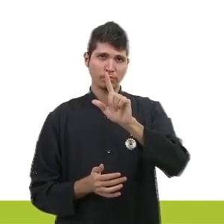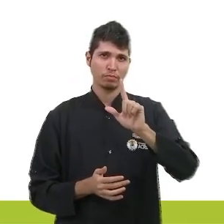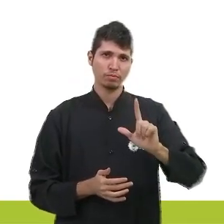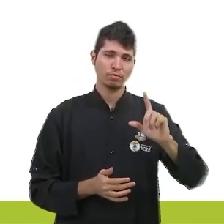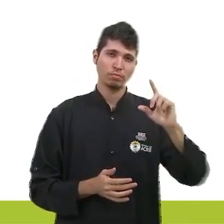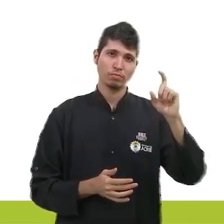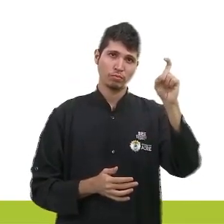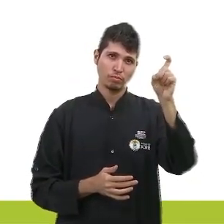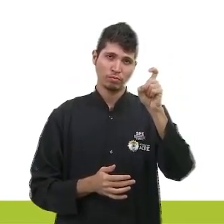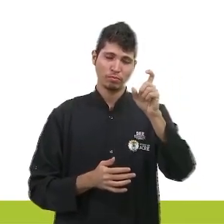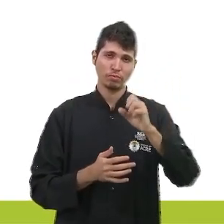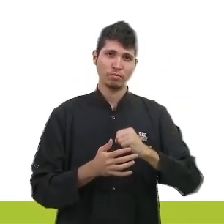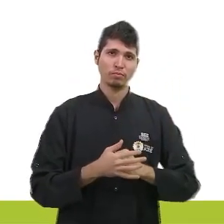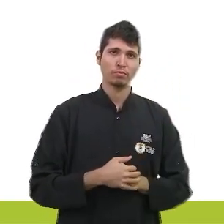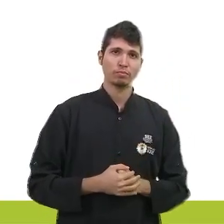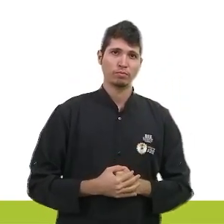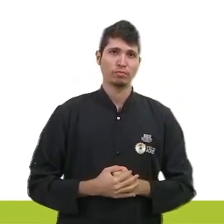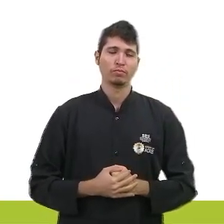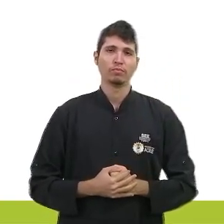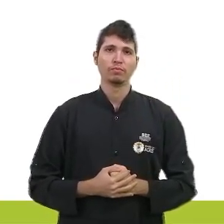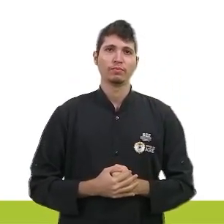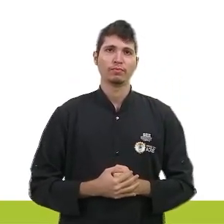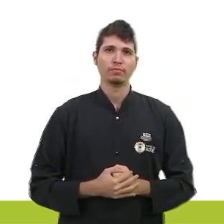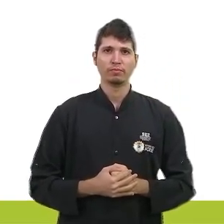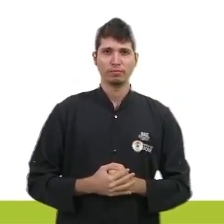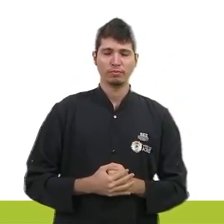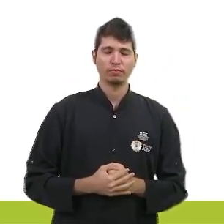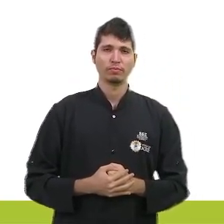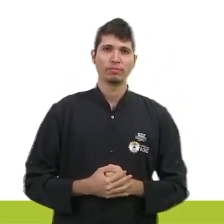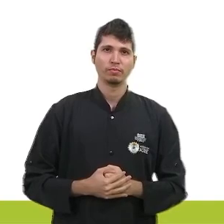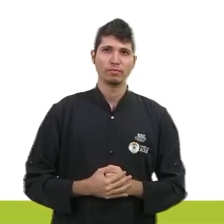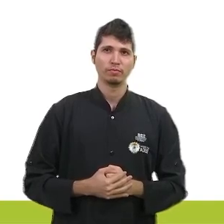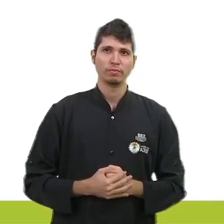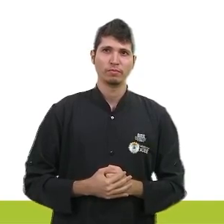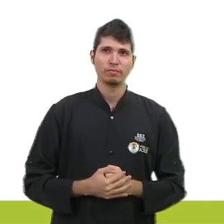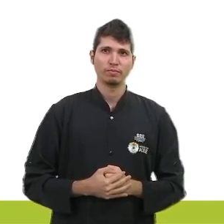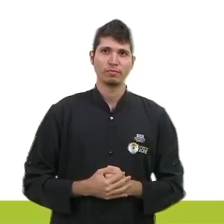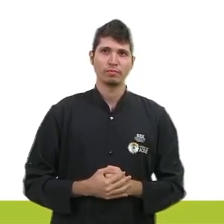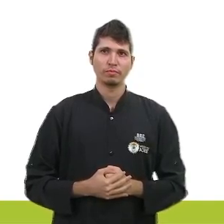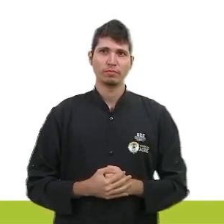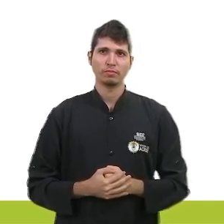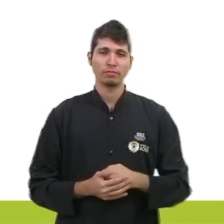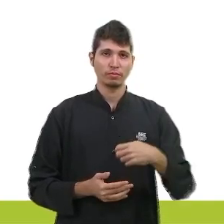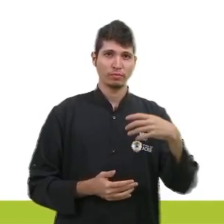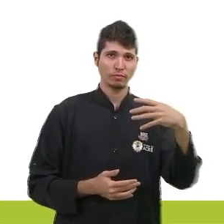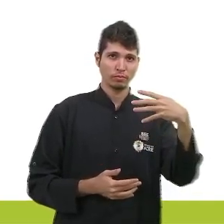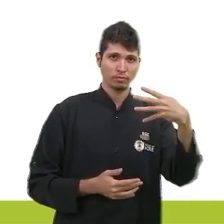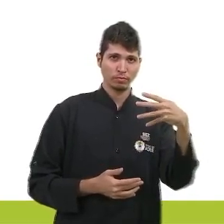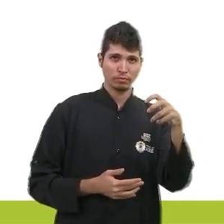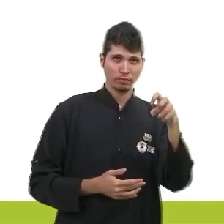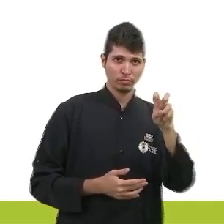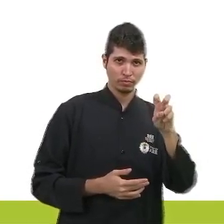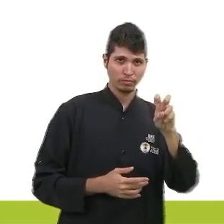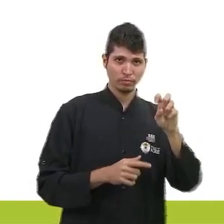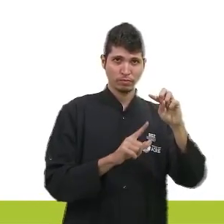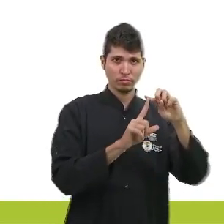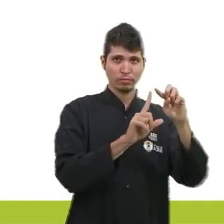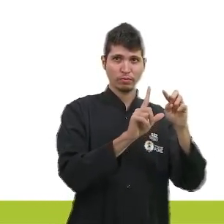exemplo. Tudo bem? Então aqui 45 graus. E esse ângulo aqui também vai ser 45